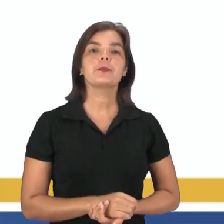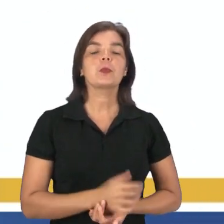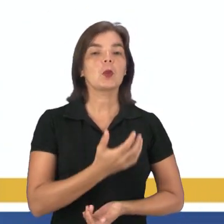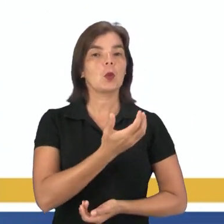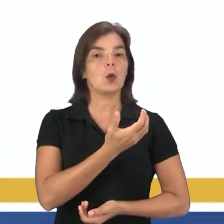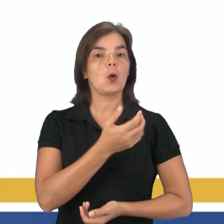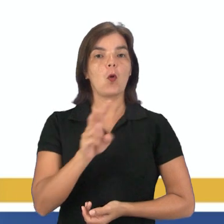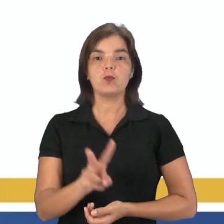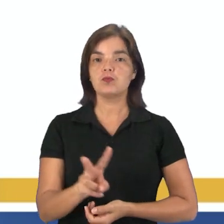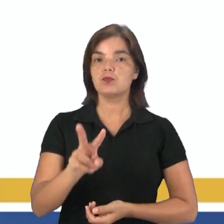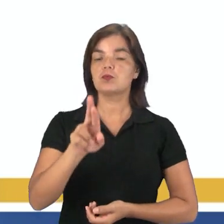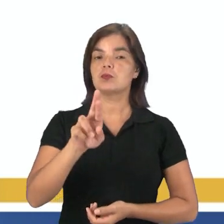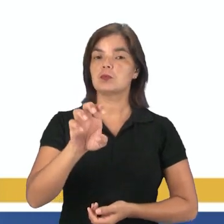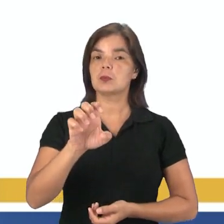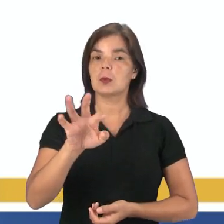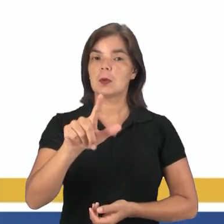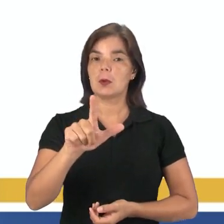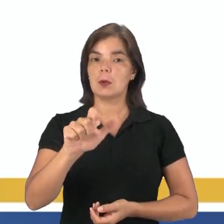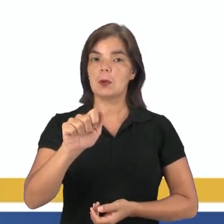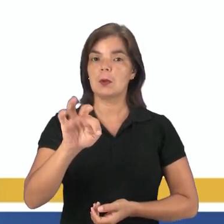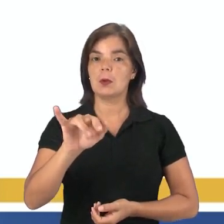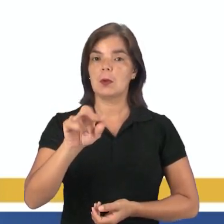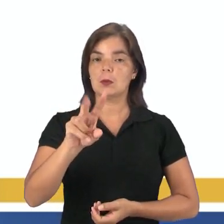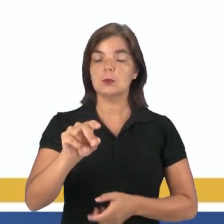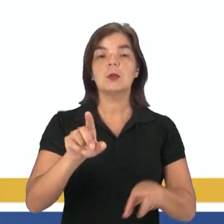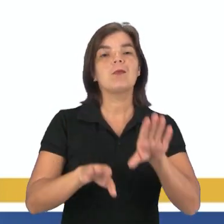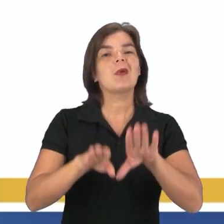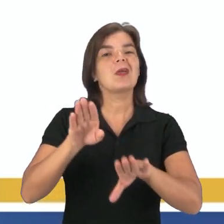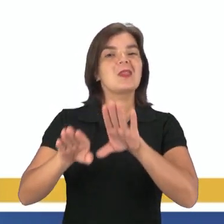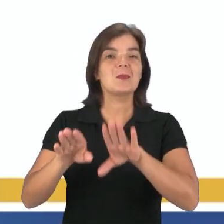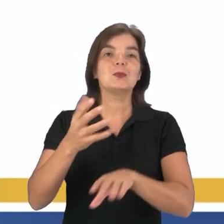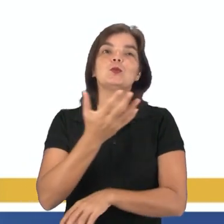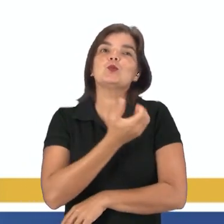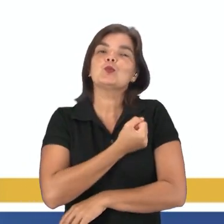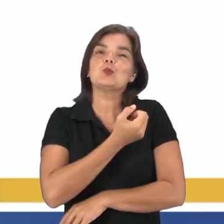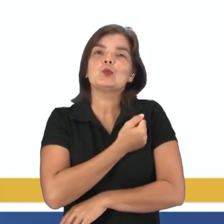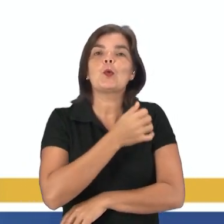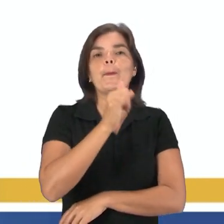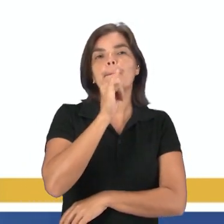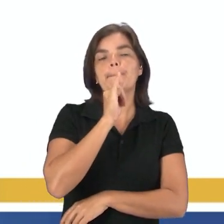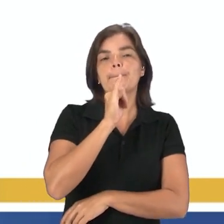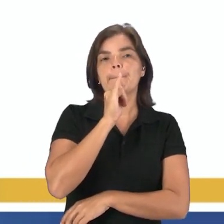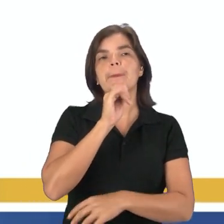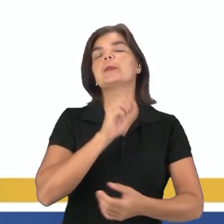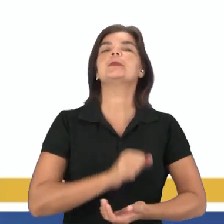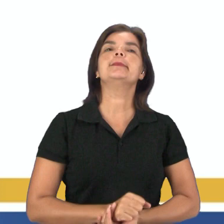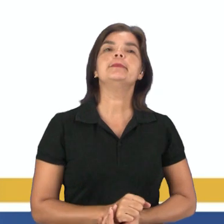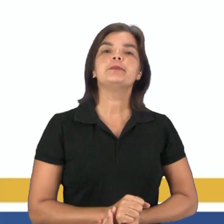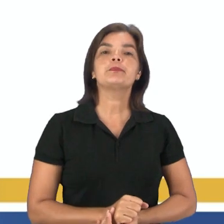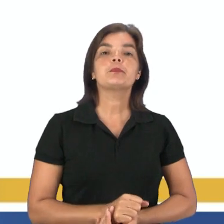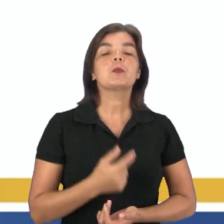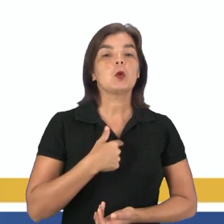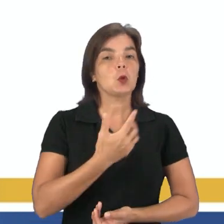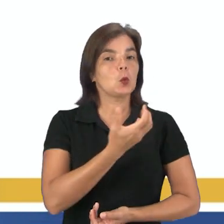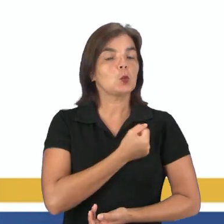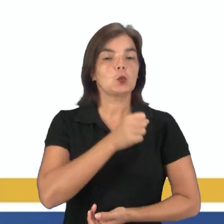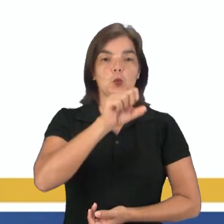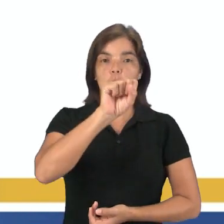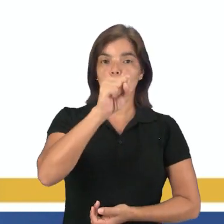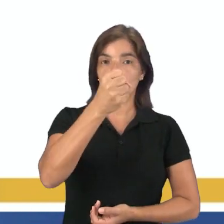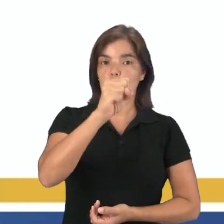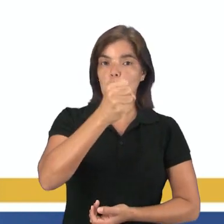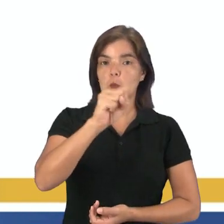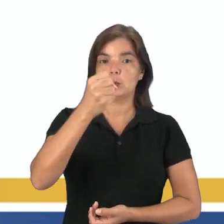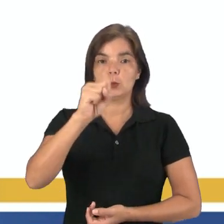O valor relativo depende da posição que o algarismo ocupa. Por exemplo, eu formei o número